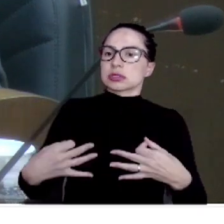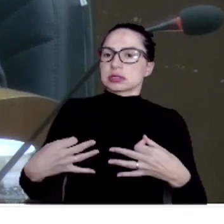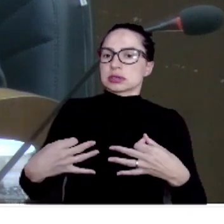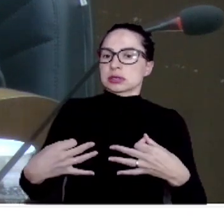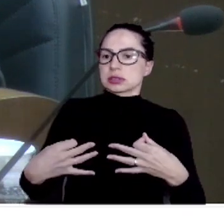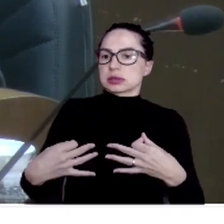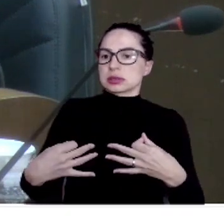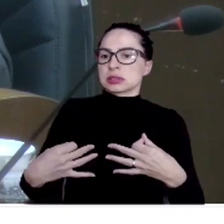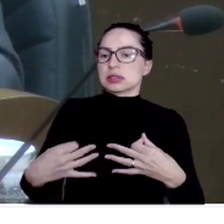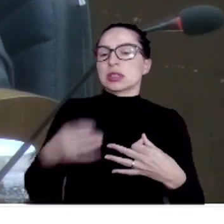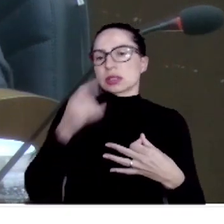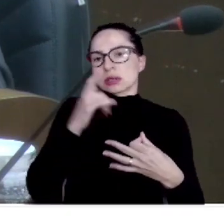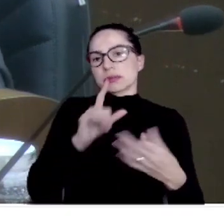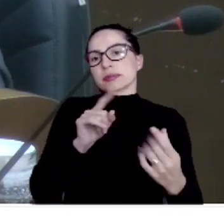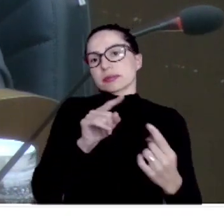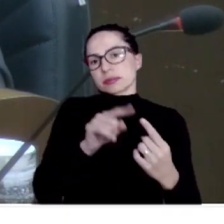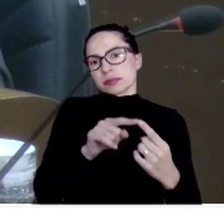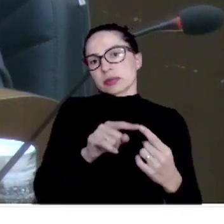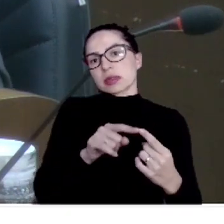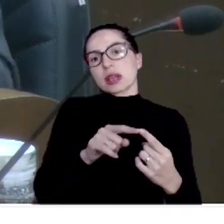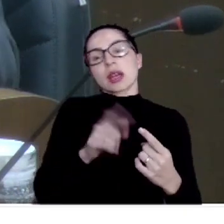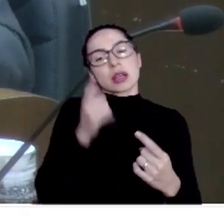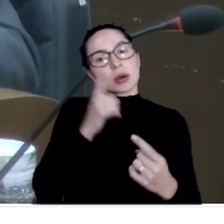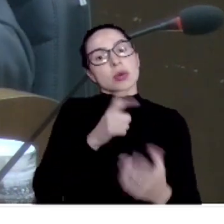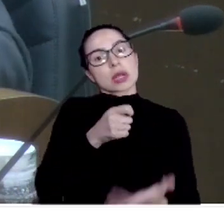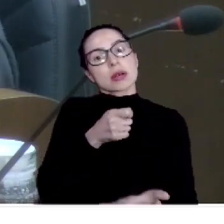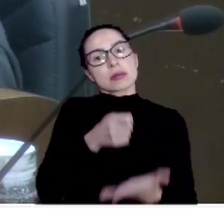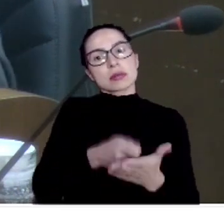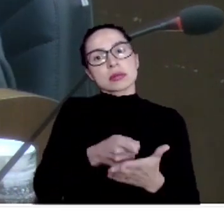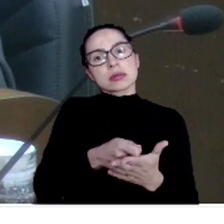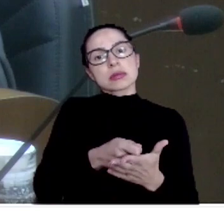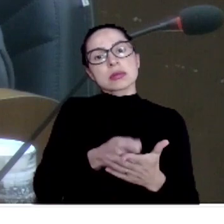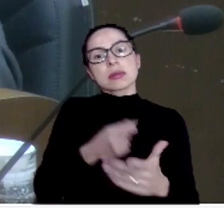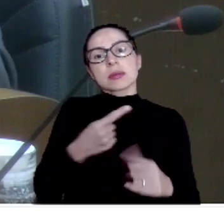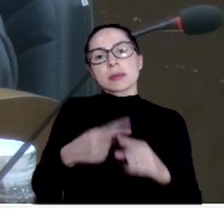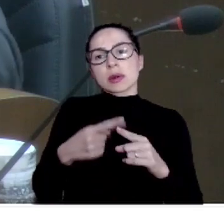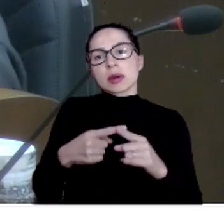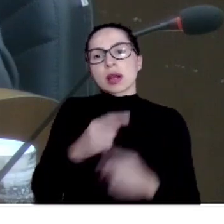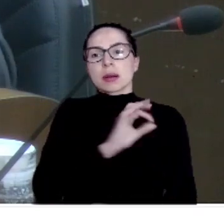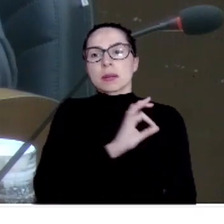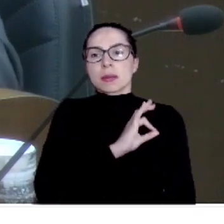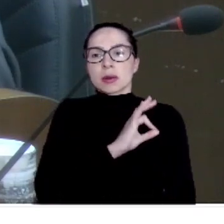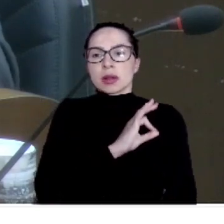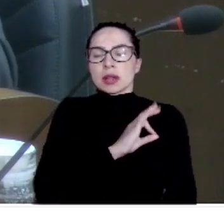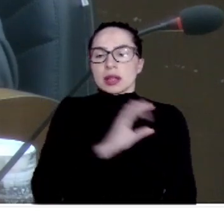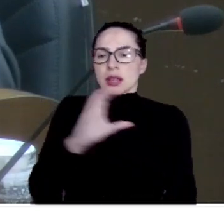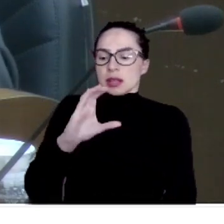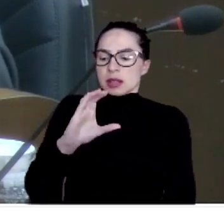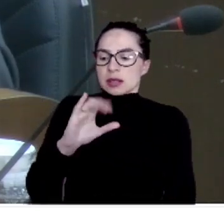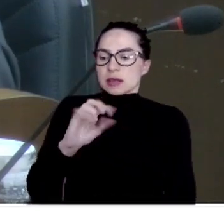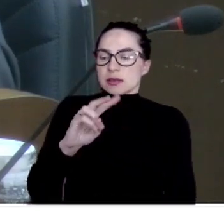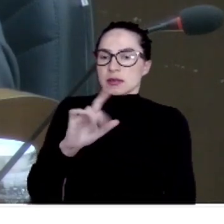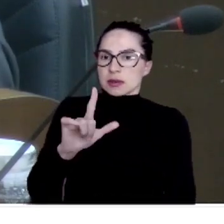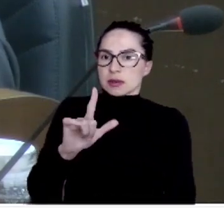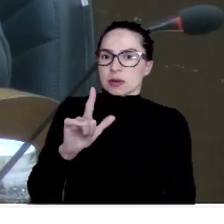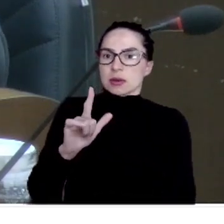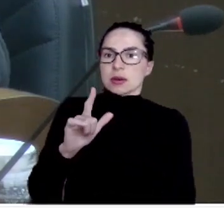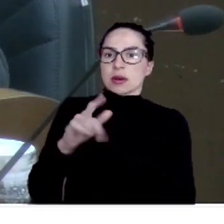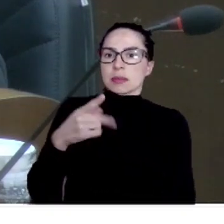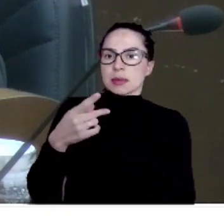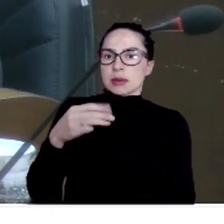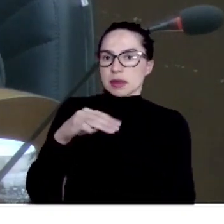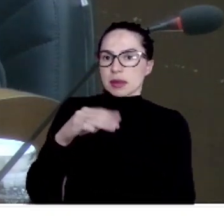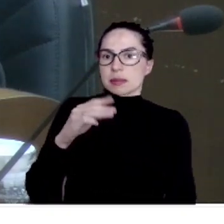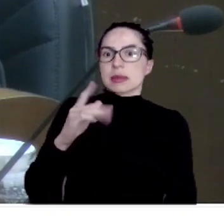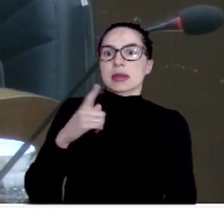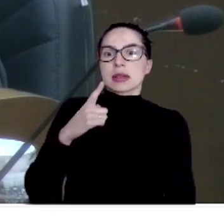seja feita e que puna, porque a polícia civil, militar, eles têm competência para ter